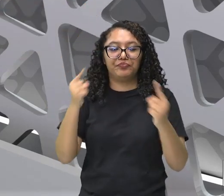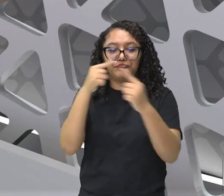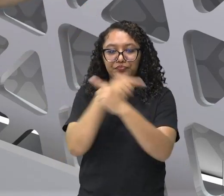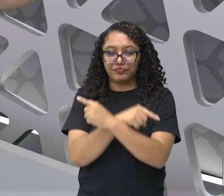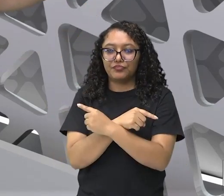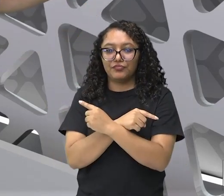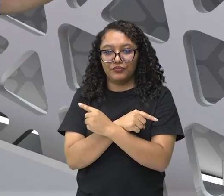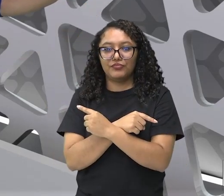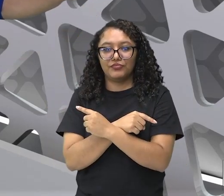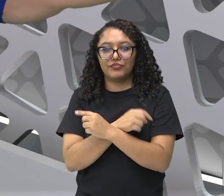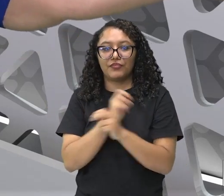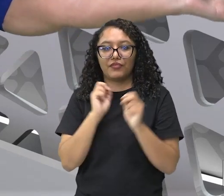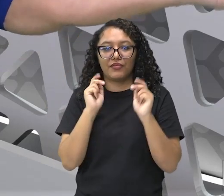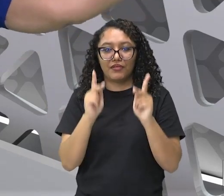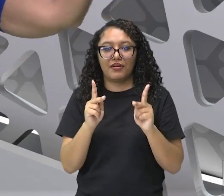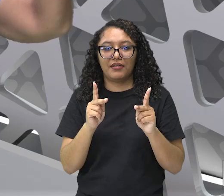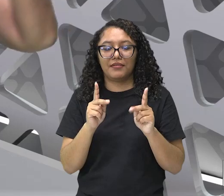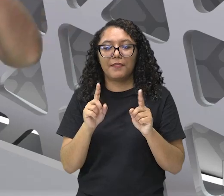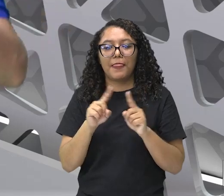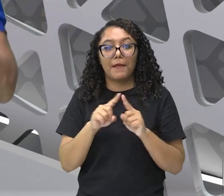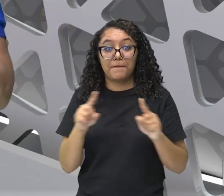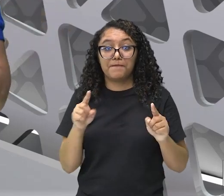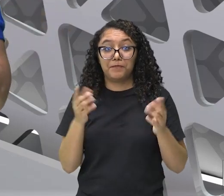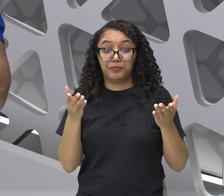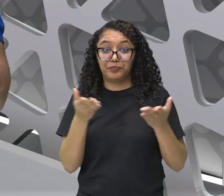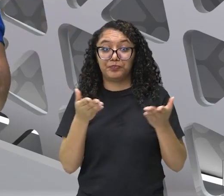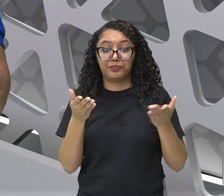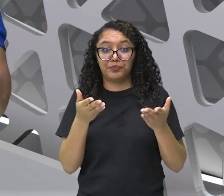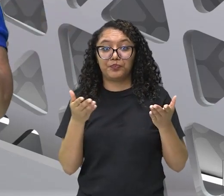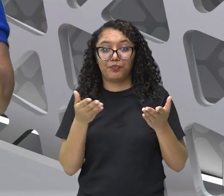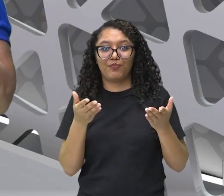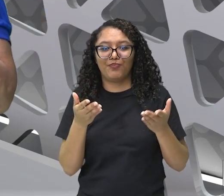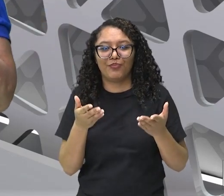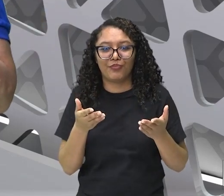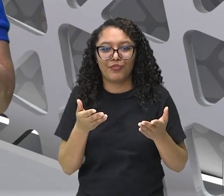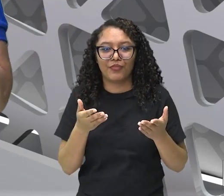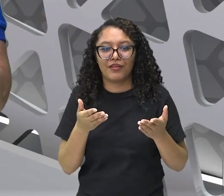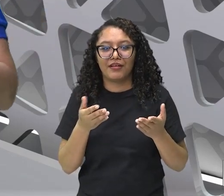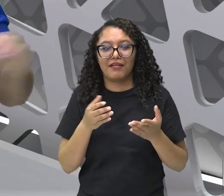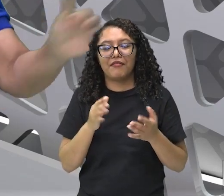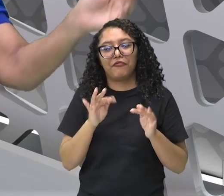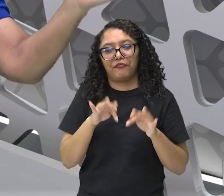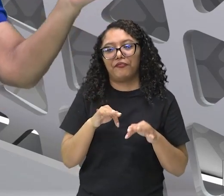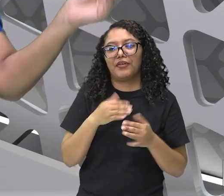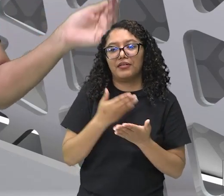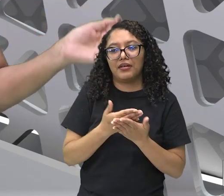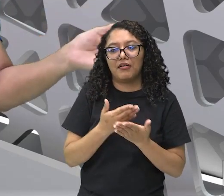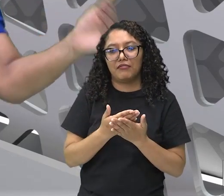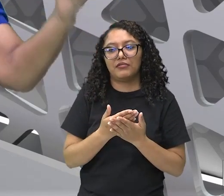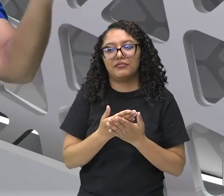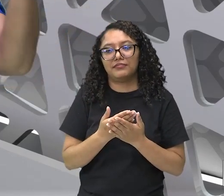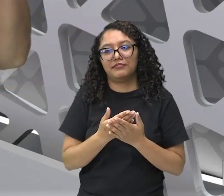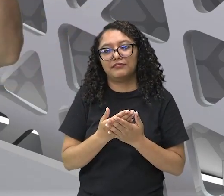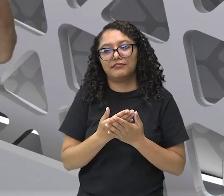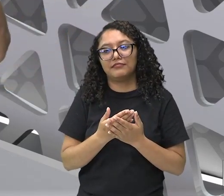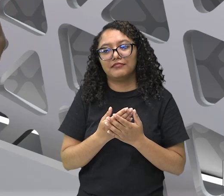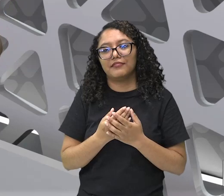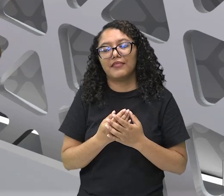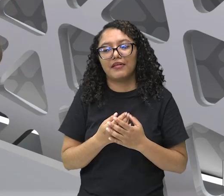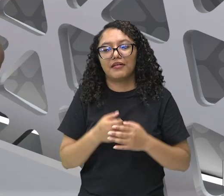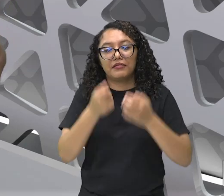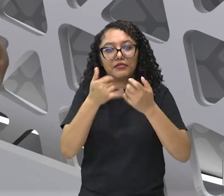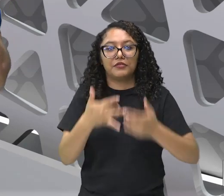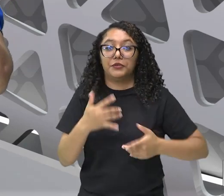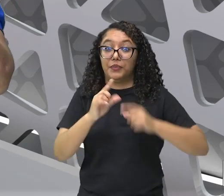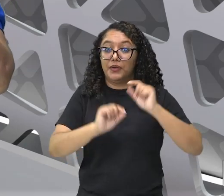lá, divergiu. Mas agora, na conclusão da nossa aula, eu estou dizendo para vocês